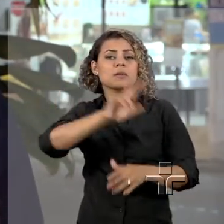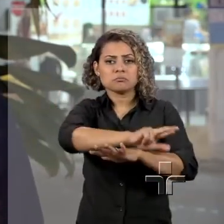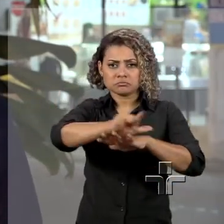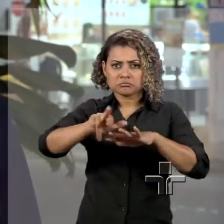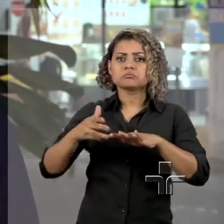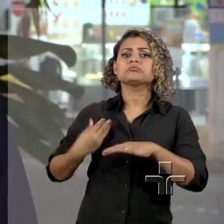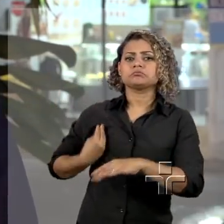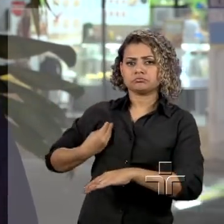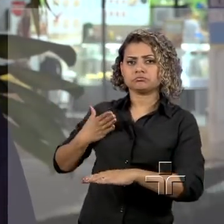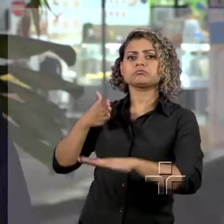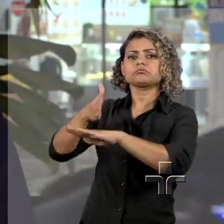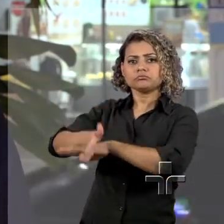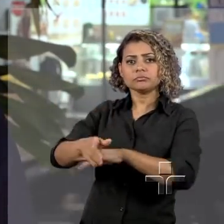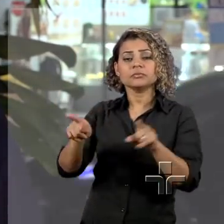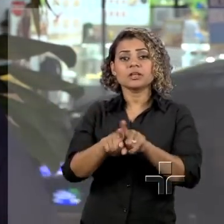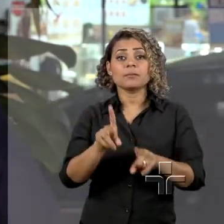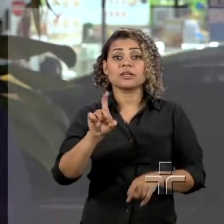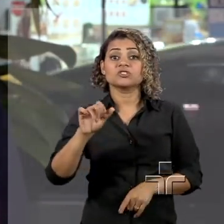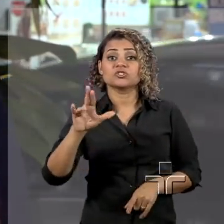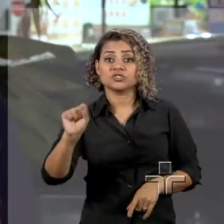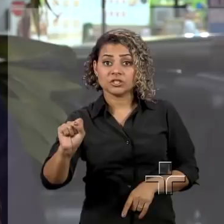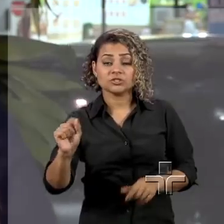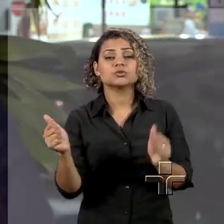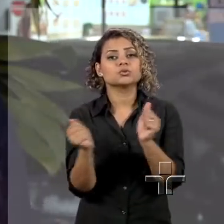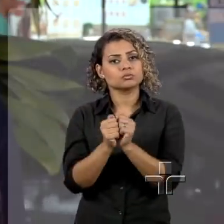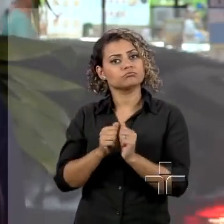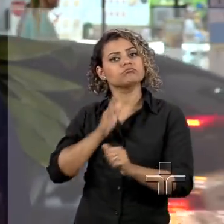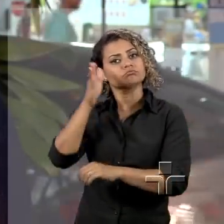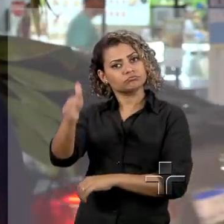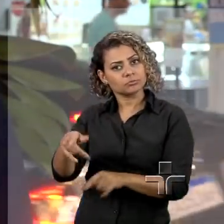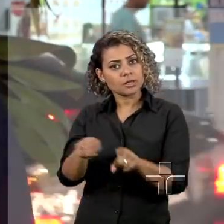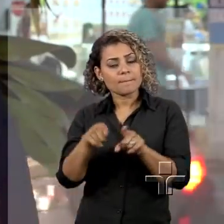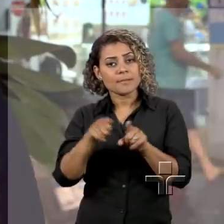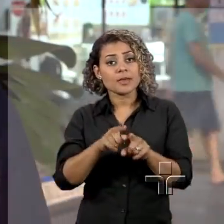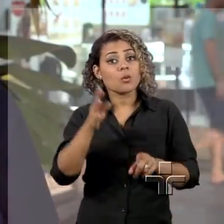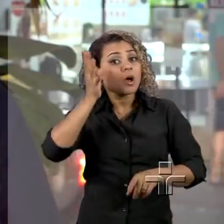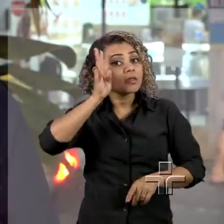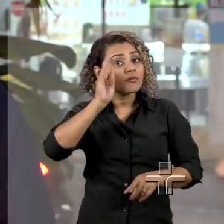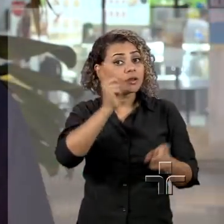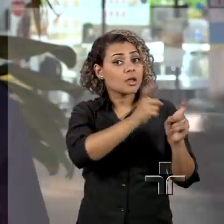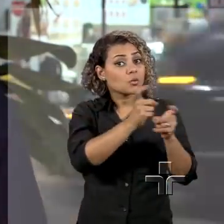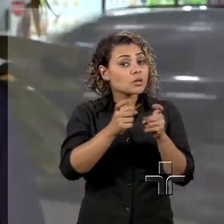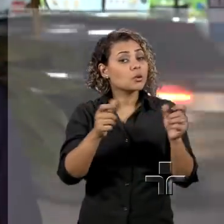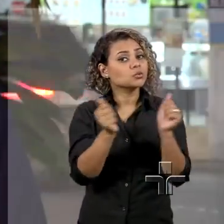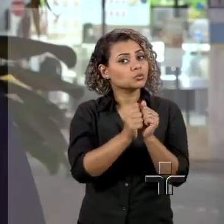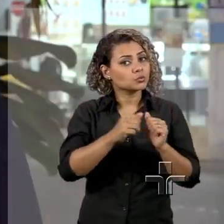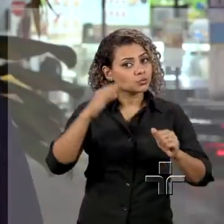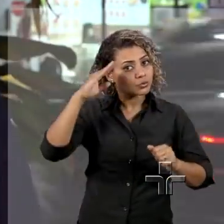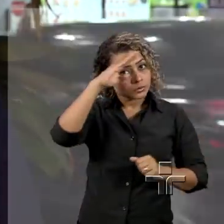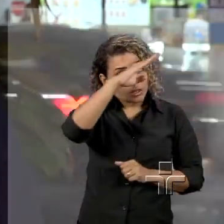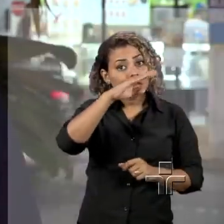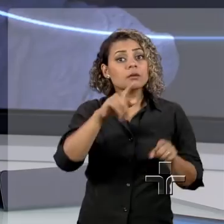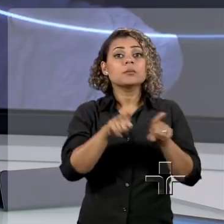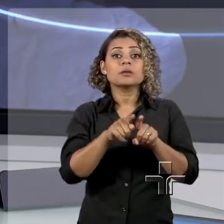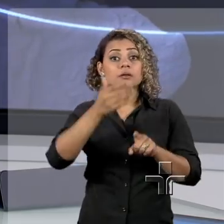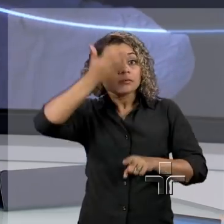do STF, Dias Toffoli. Na quarta-feira, ele se reúne com o Temer e, na quinta, retorna aqui para o